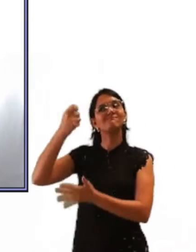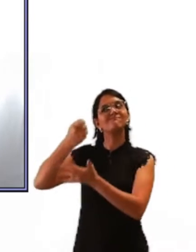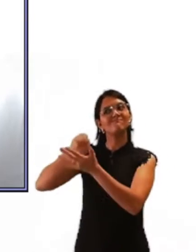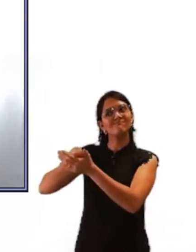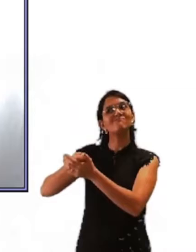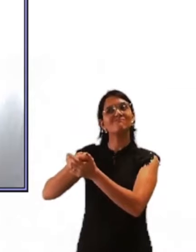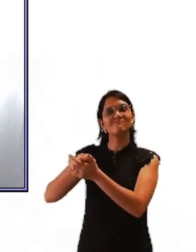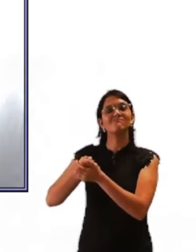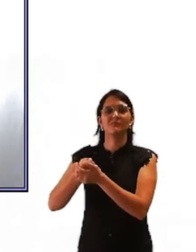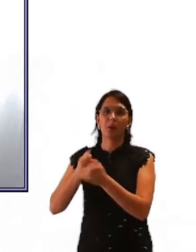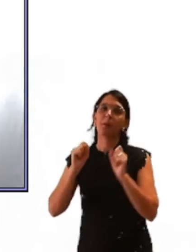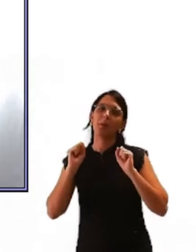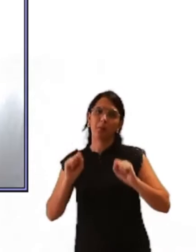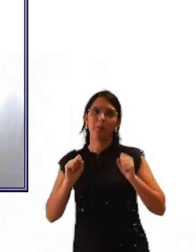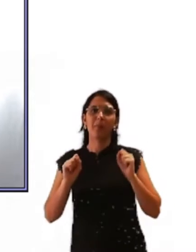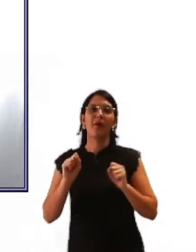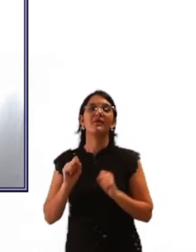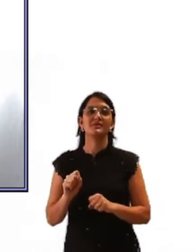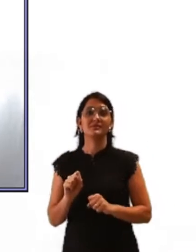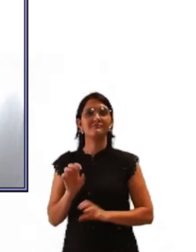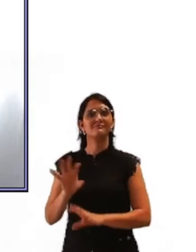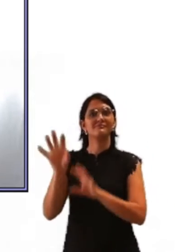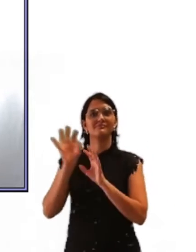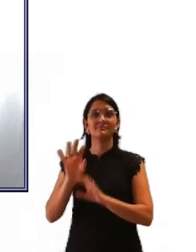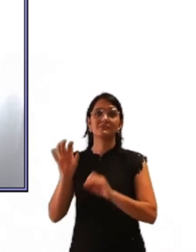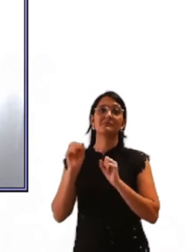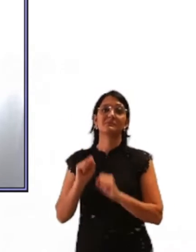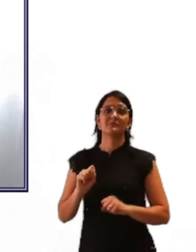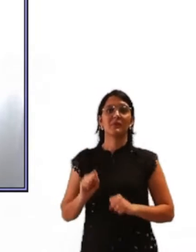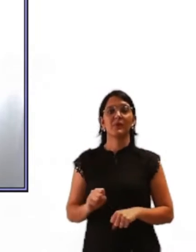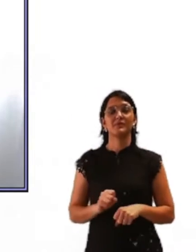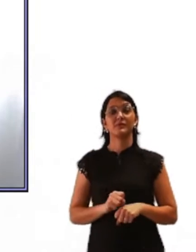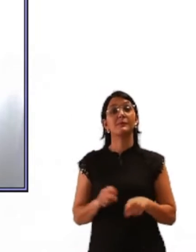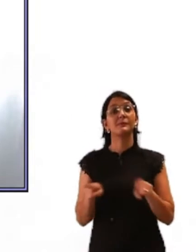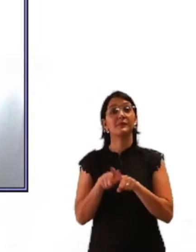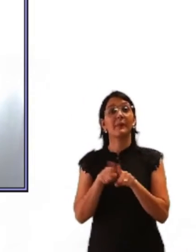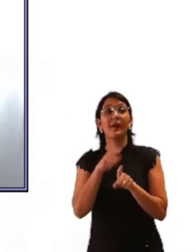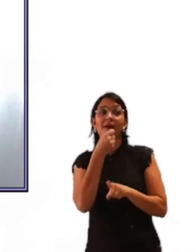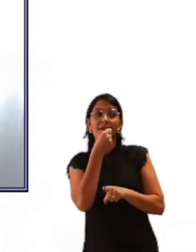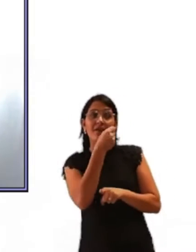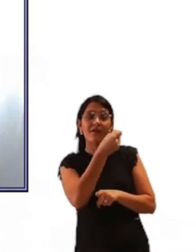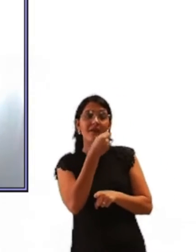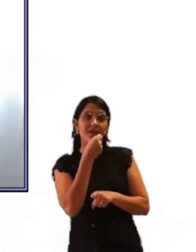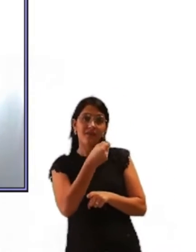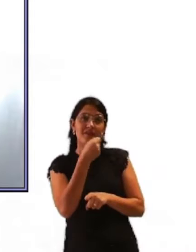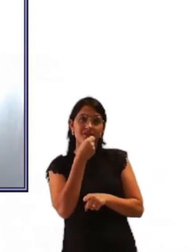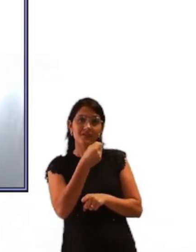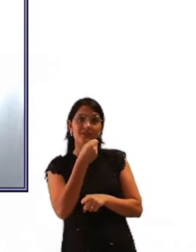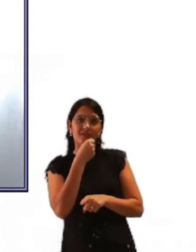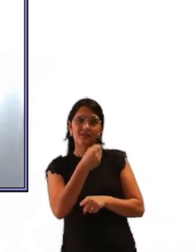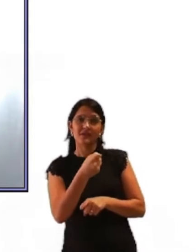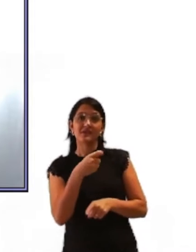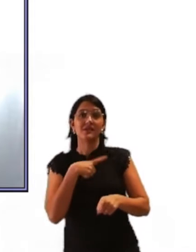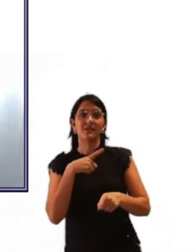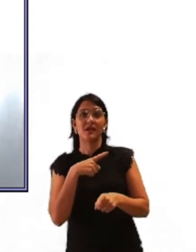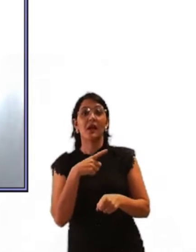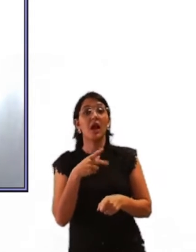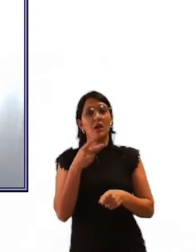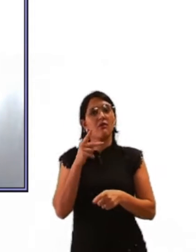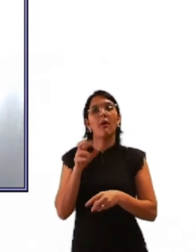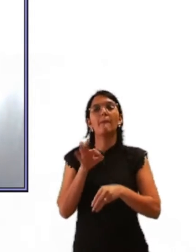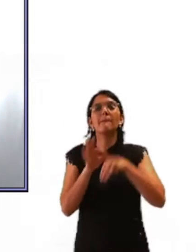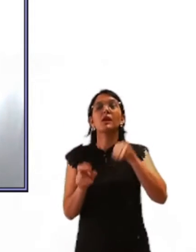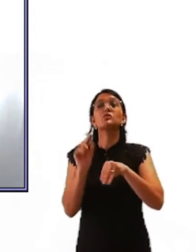Então, poderia sim a tomada de decisão ser influenciada com base na entrevista feita de forma não identificada, mas